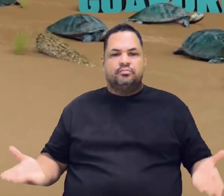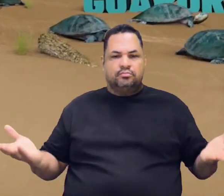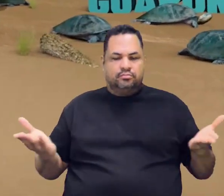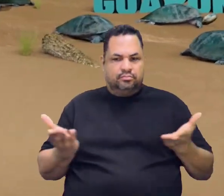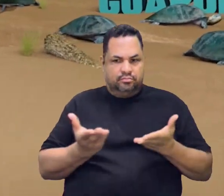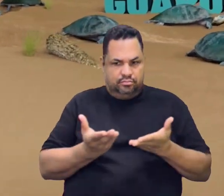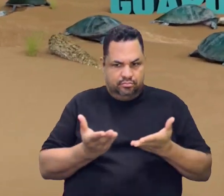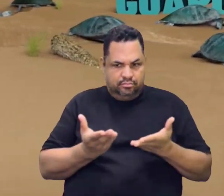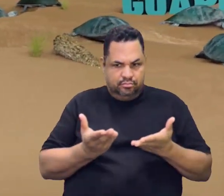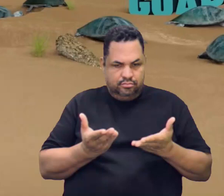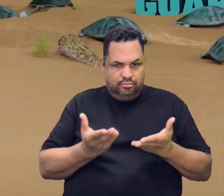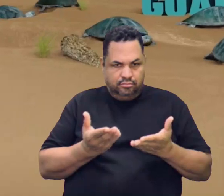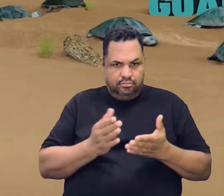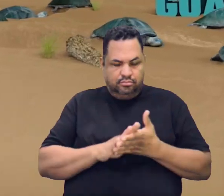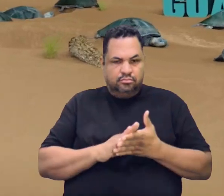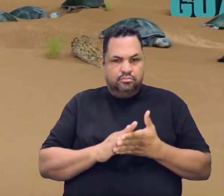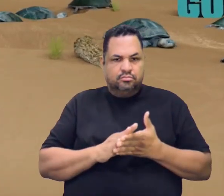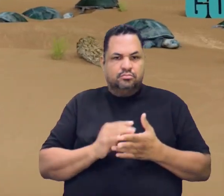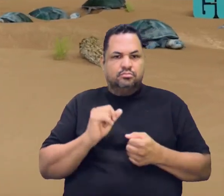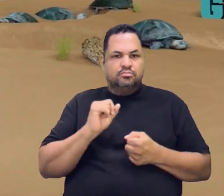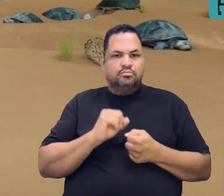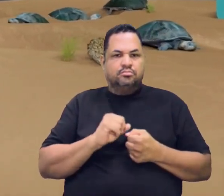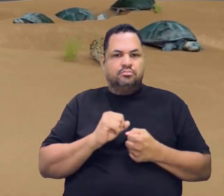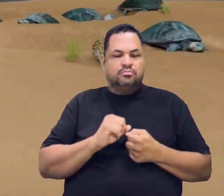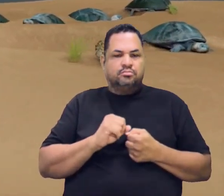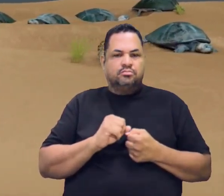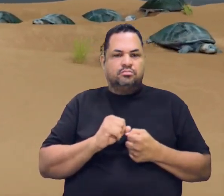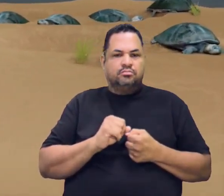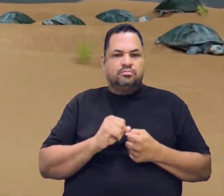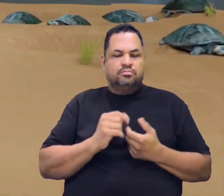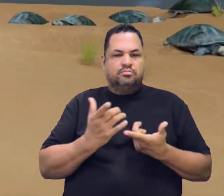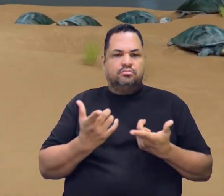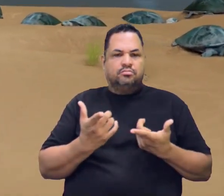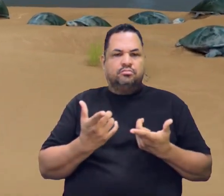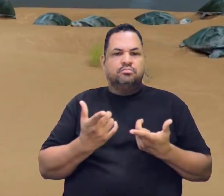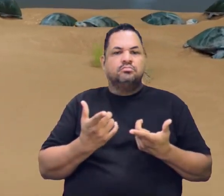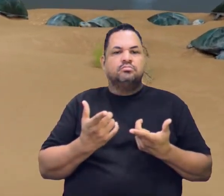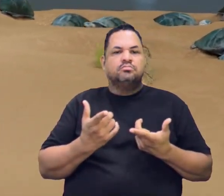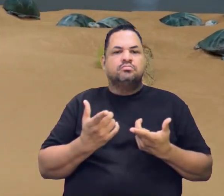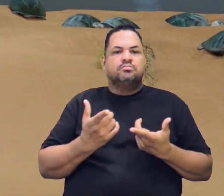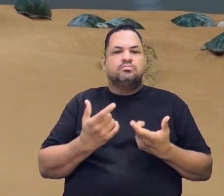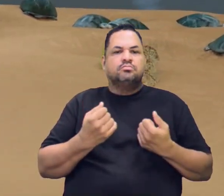agora vocês vão ficar para poder